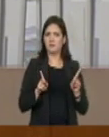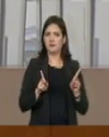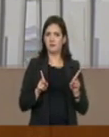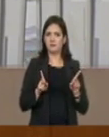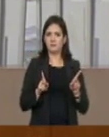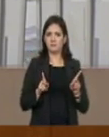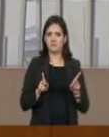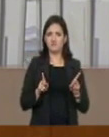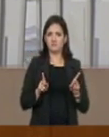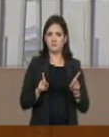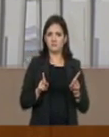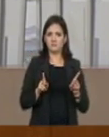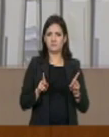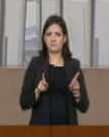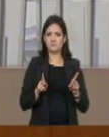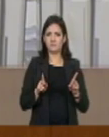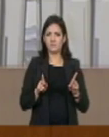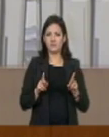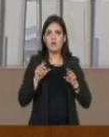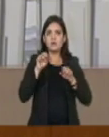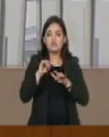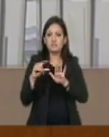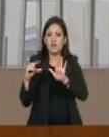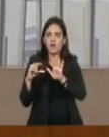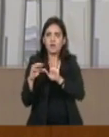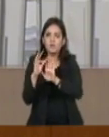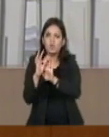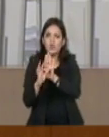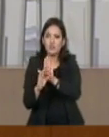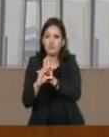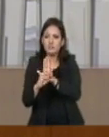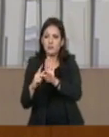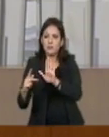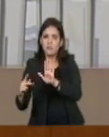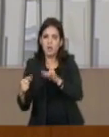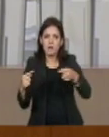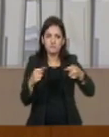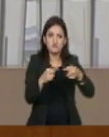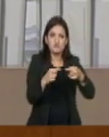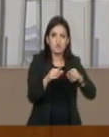da compatibilidade deste dispositivo com a Constituição em abstrato.